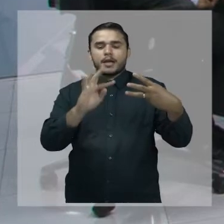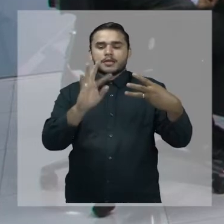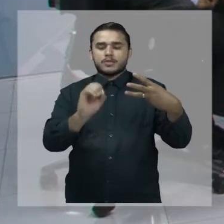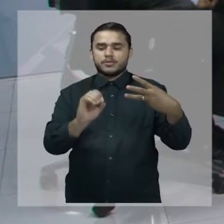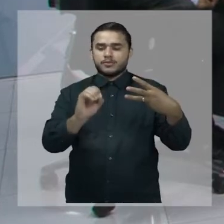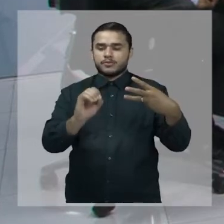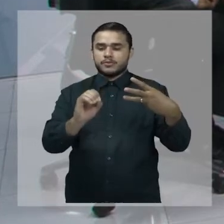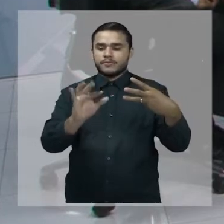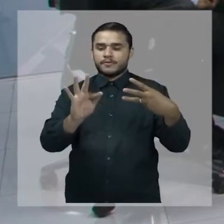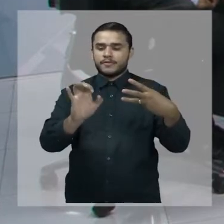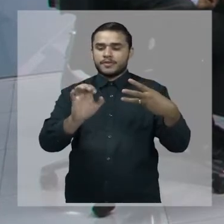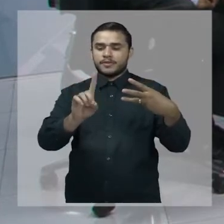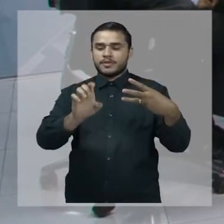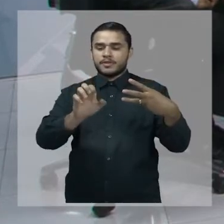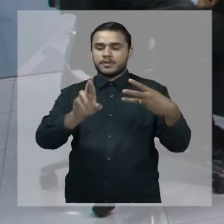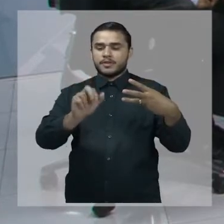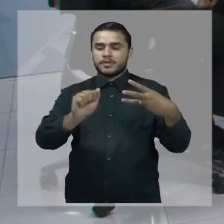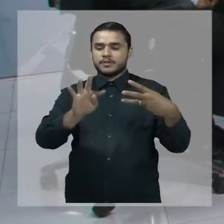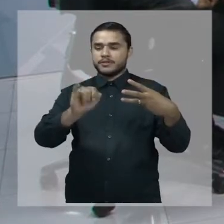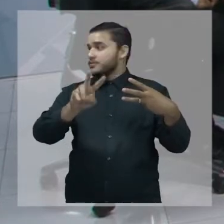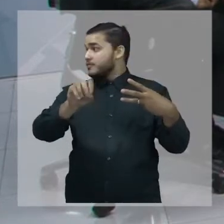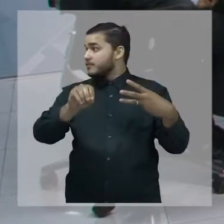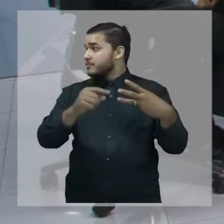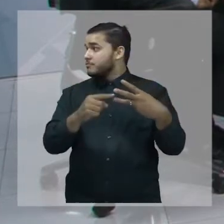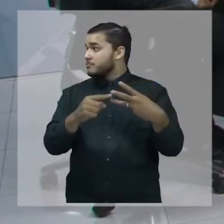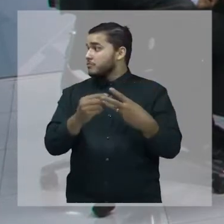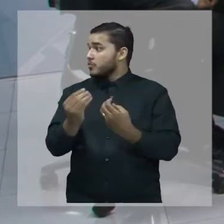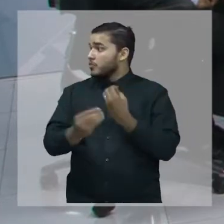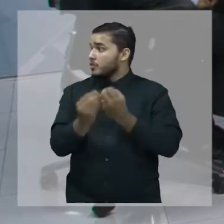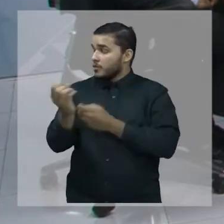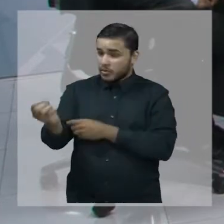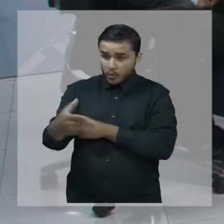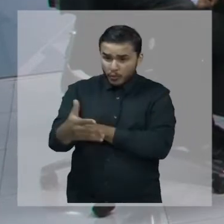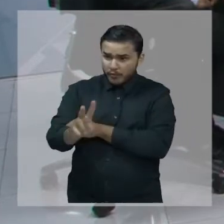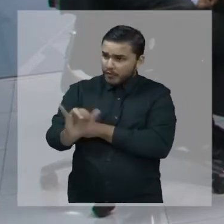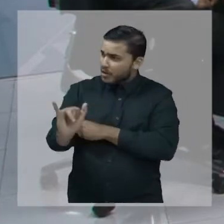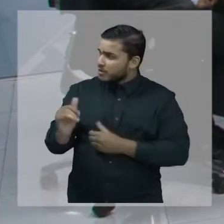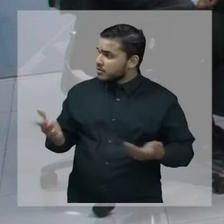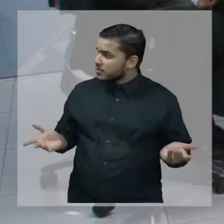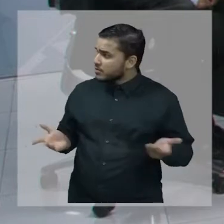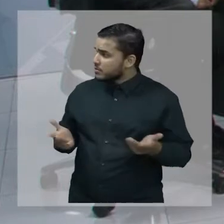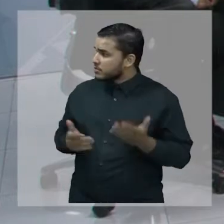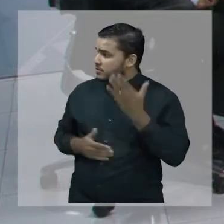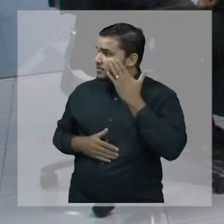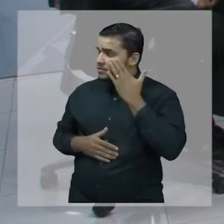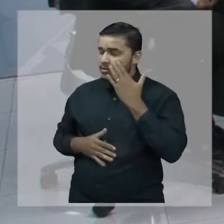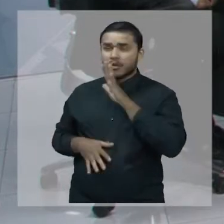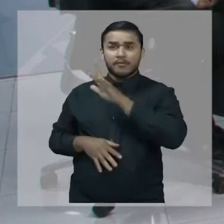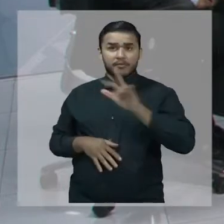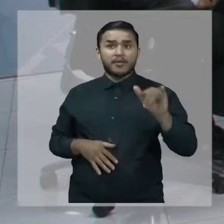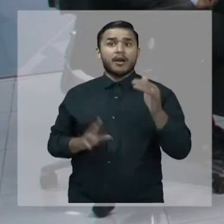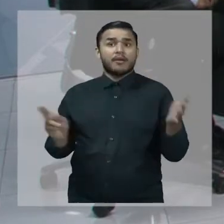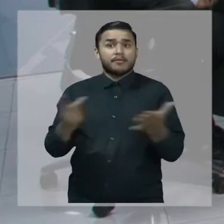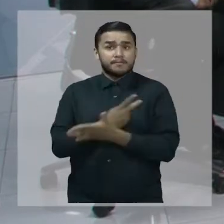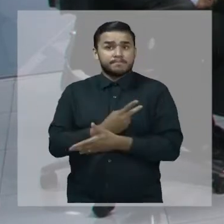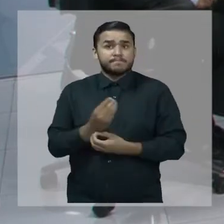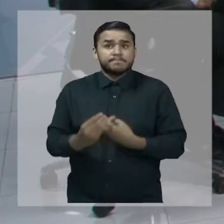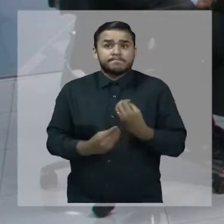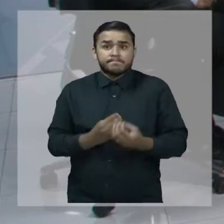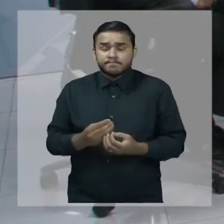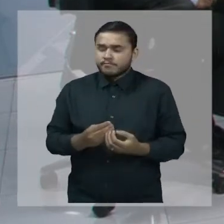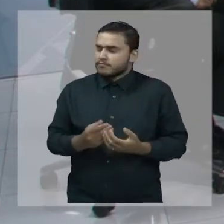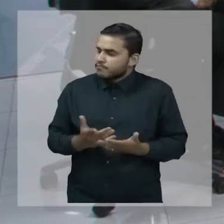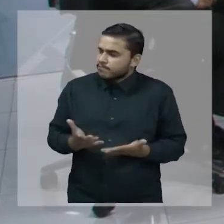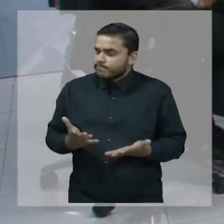aí, vamos ter que fazer uma nova constituinte para poder fazer o pacto federativo, porque vamos chegar a situações